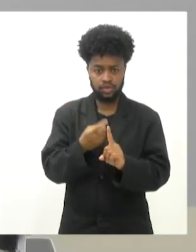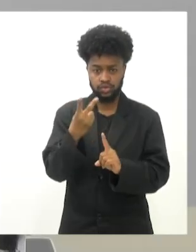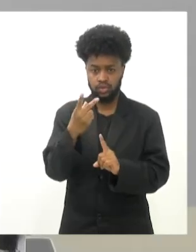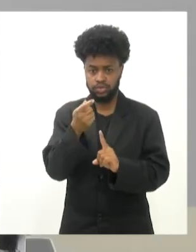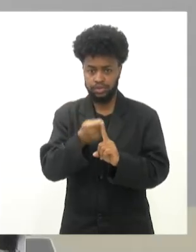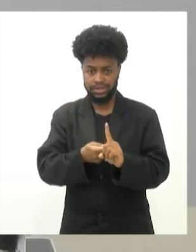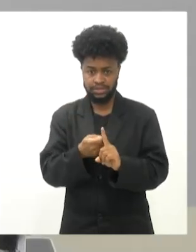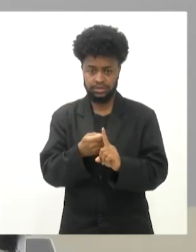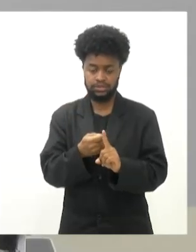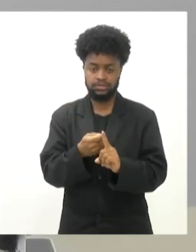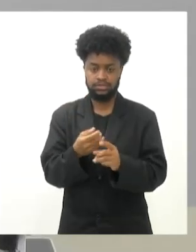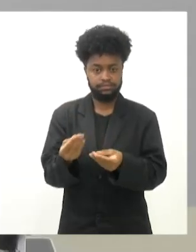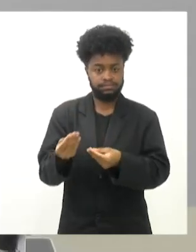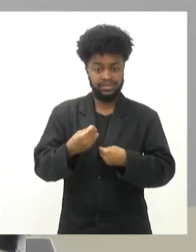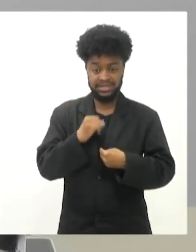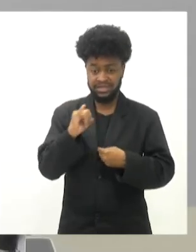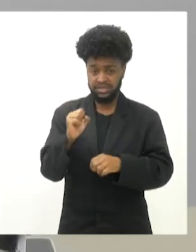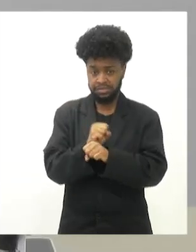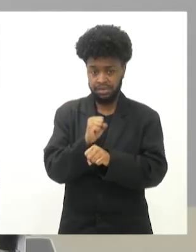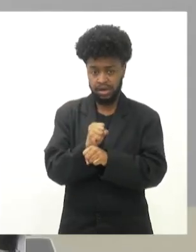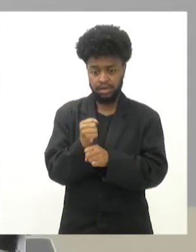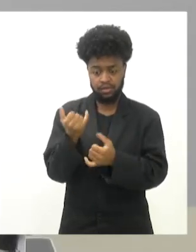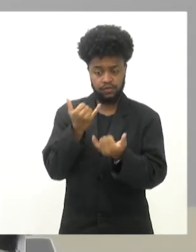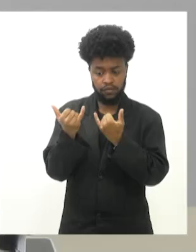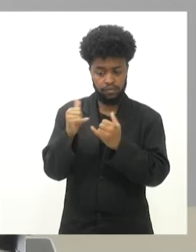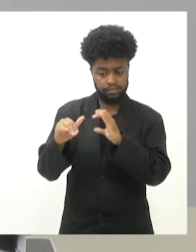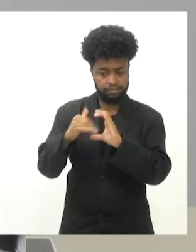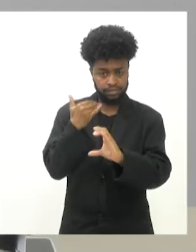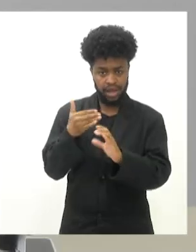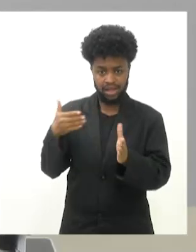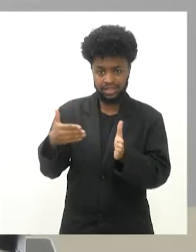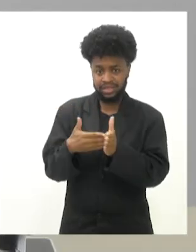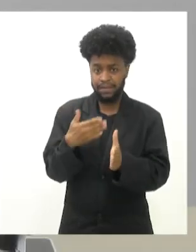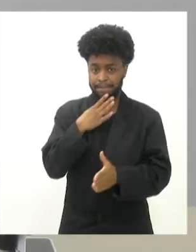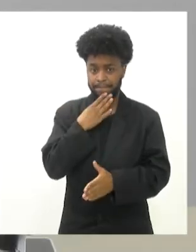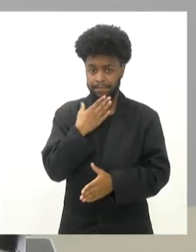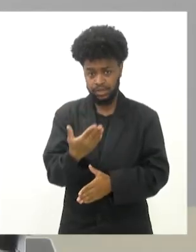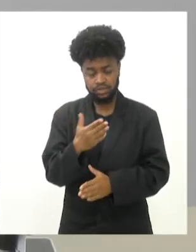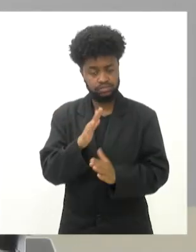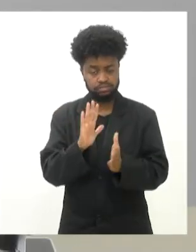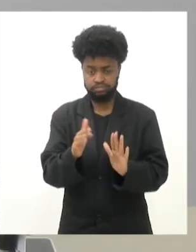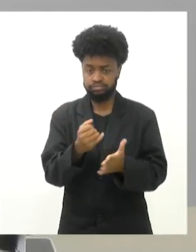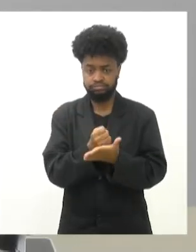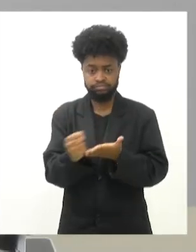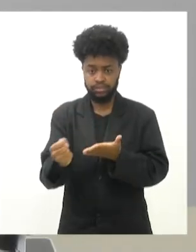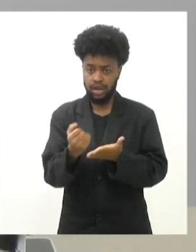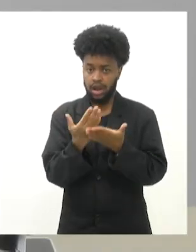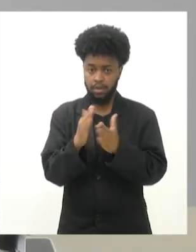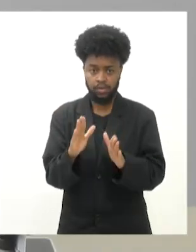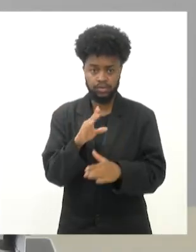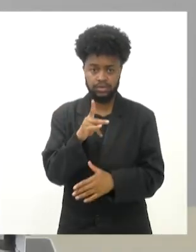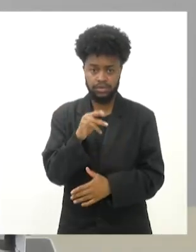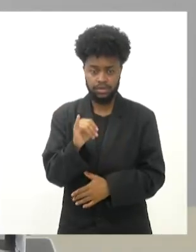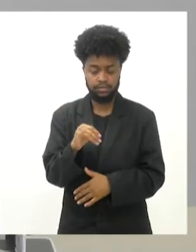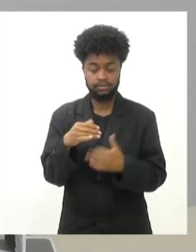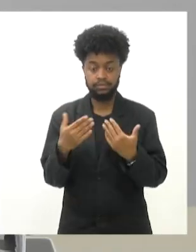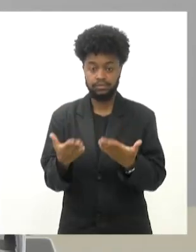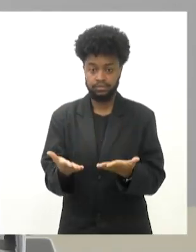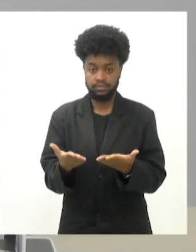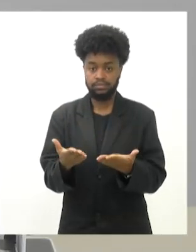Então, se a gente for esperar até ter todas as informações para fazer esse pedido, a CPI vai ter acabado, né? Então, deixo